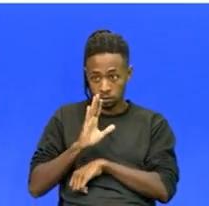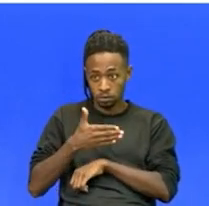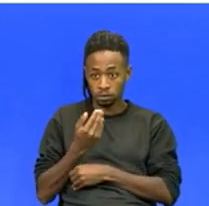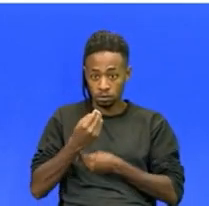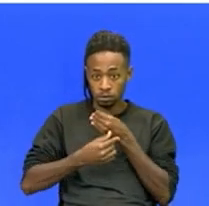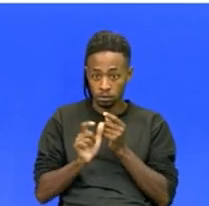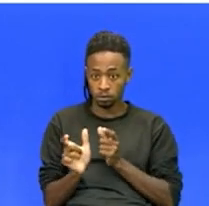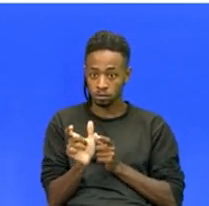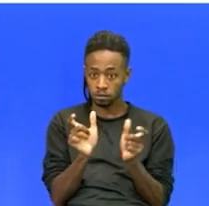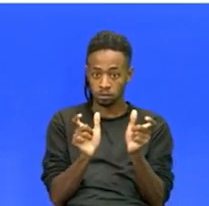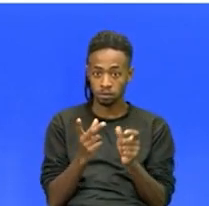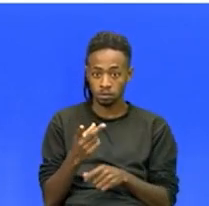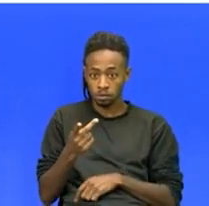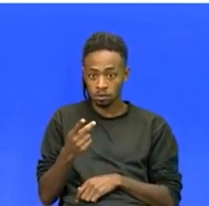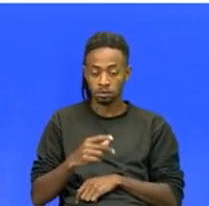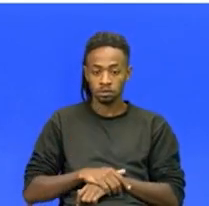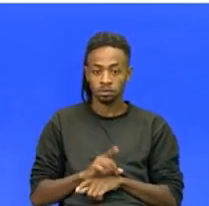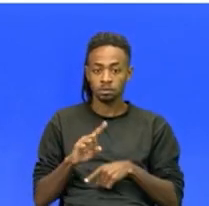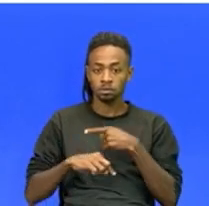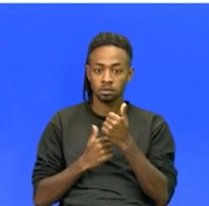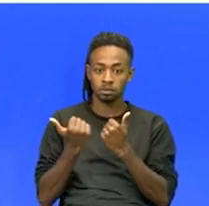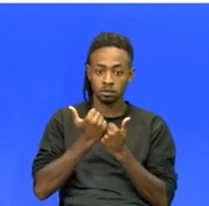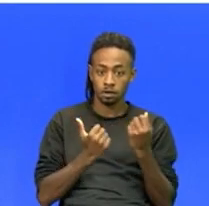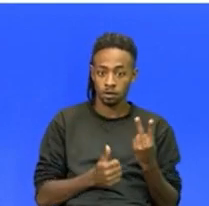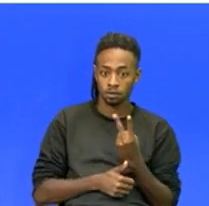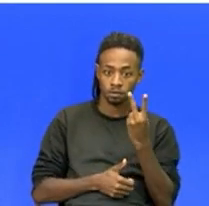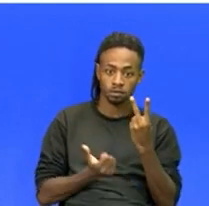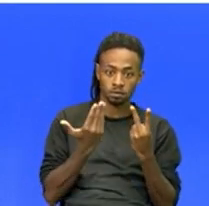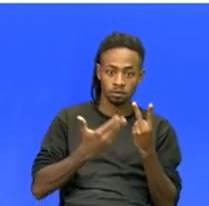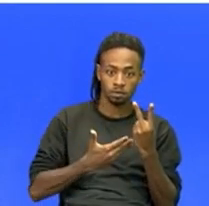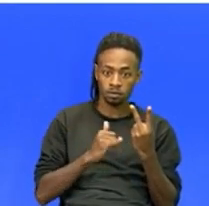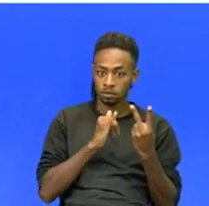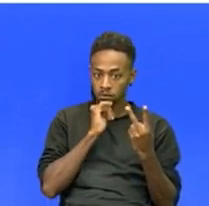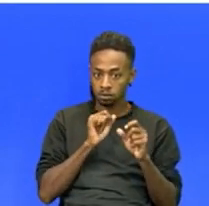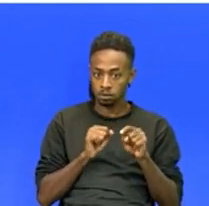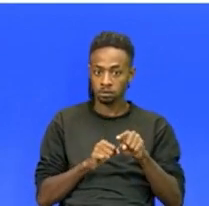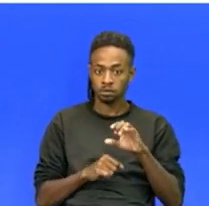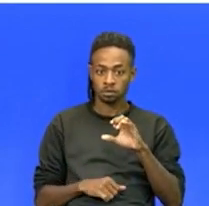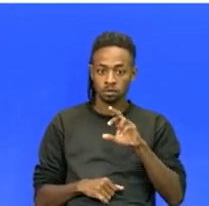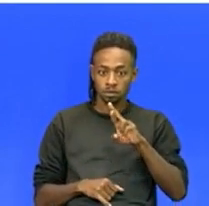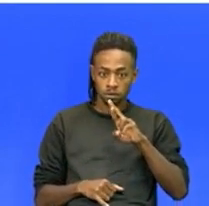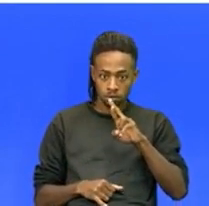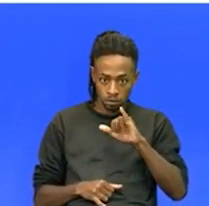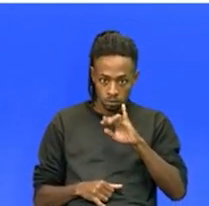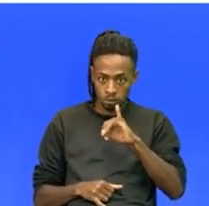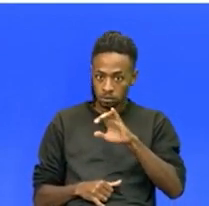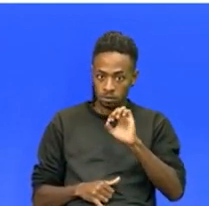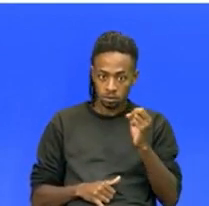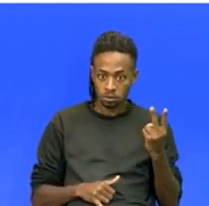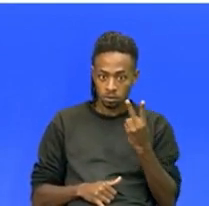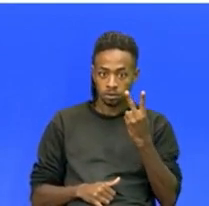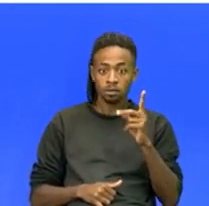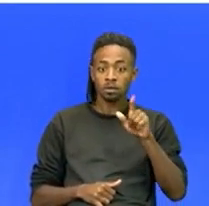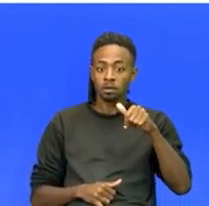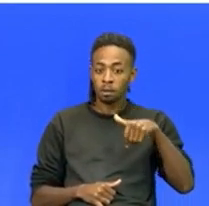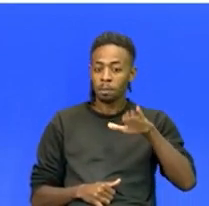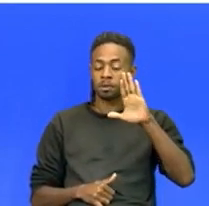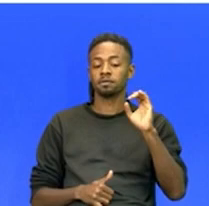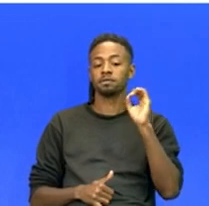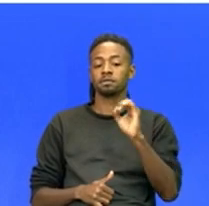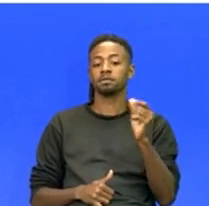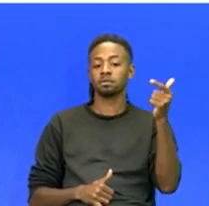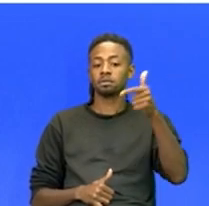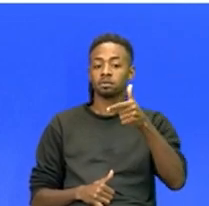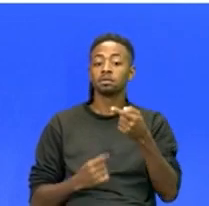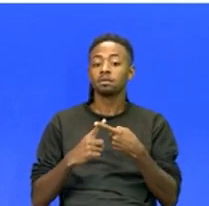expressões nossa, da segunda derivada, e substituindo os valores aqui, ó, dos pontos críticos, vemos que o valor aqui é maior que 0. Na